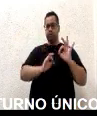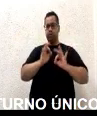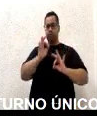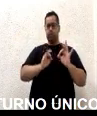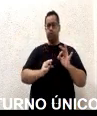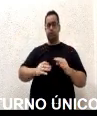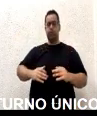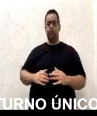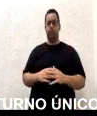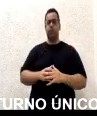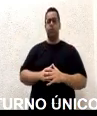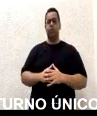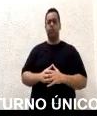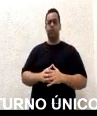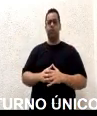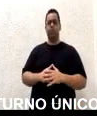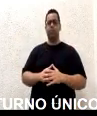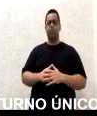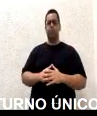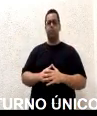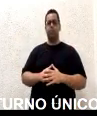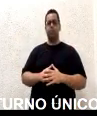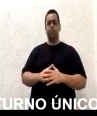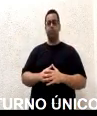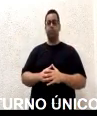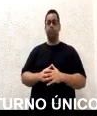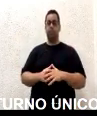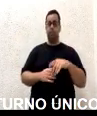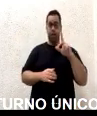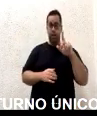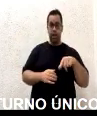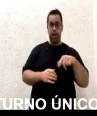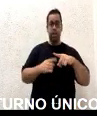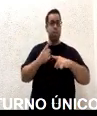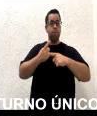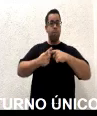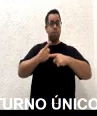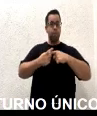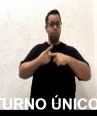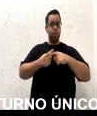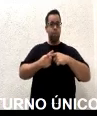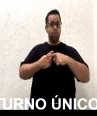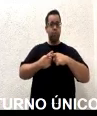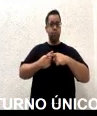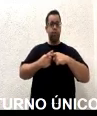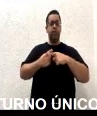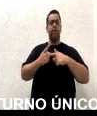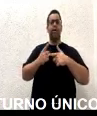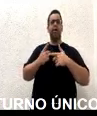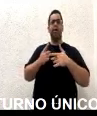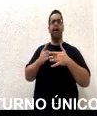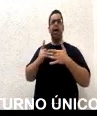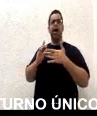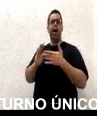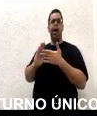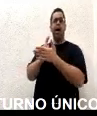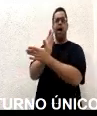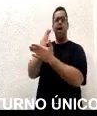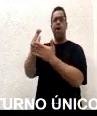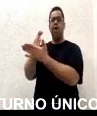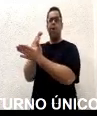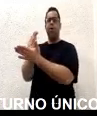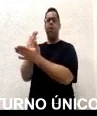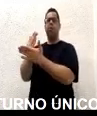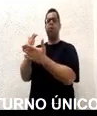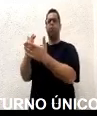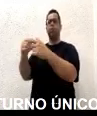esse projeto de lei vem para alienação de alguns terrenos do município, que faz